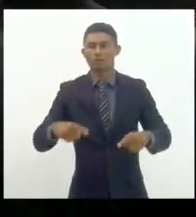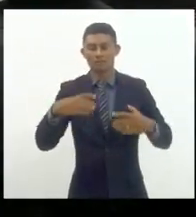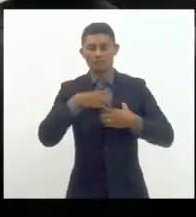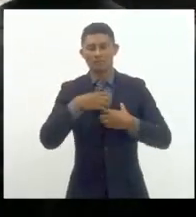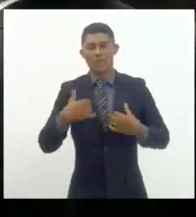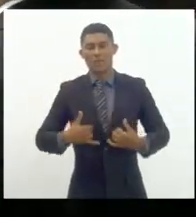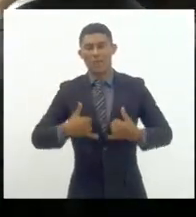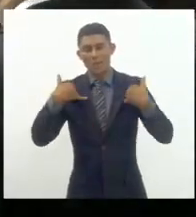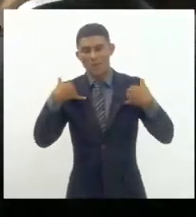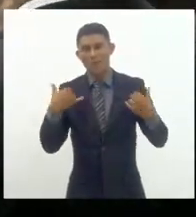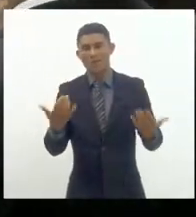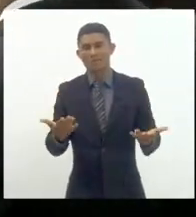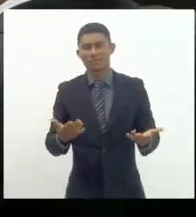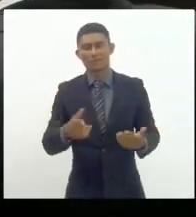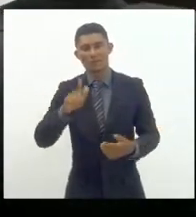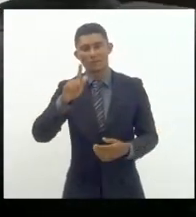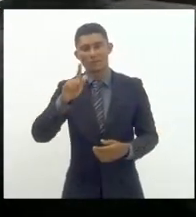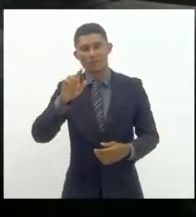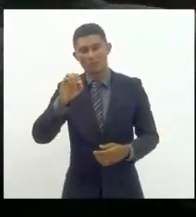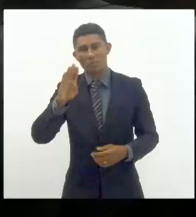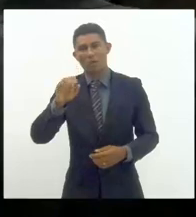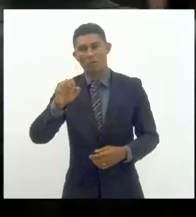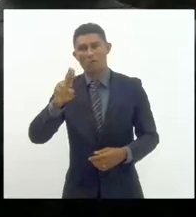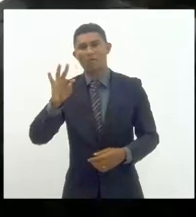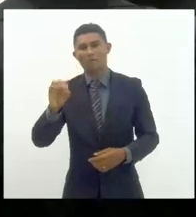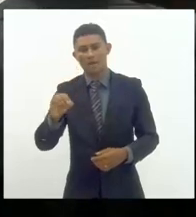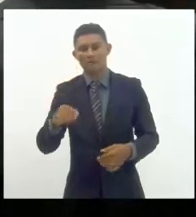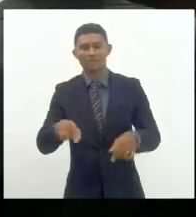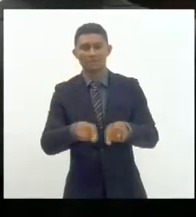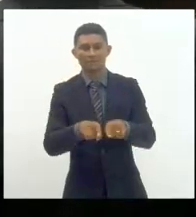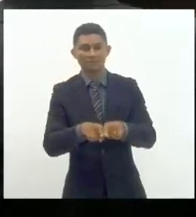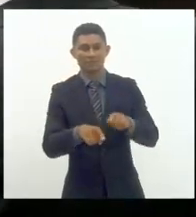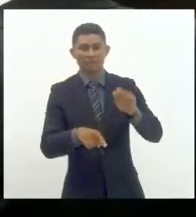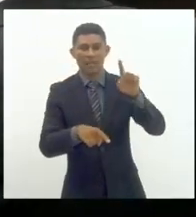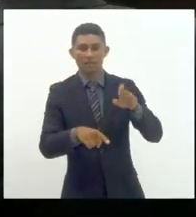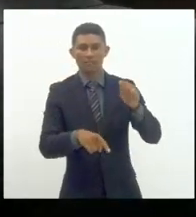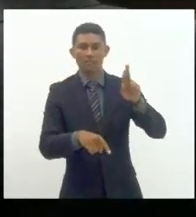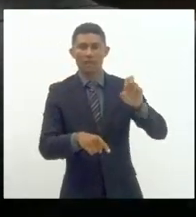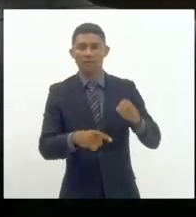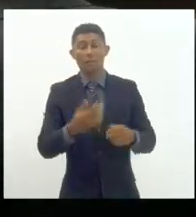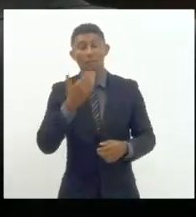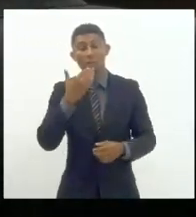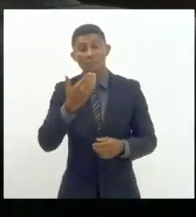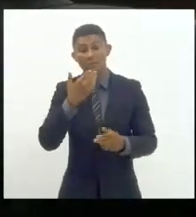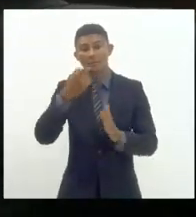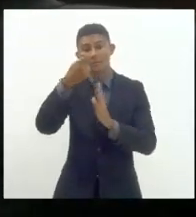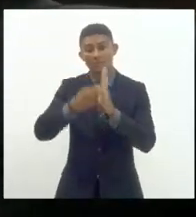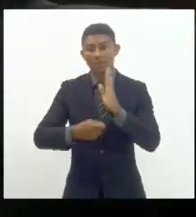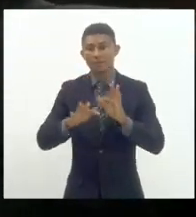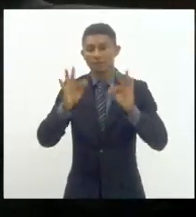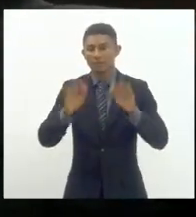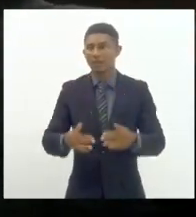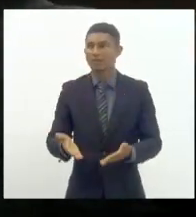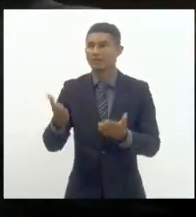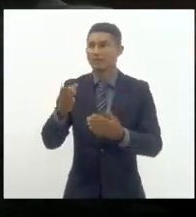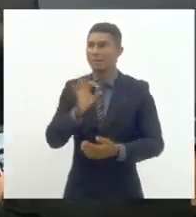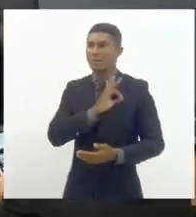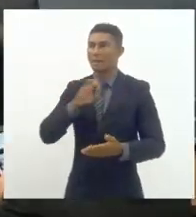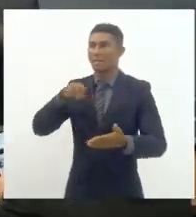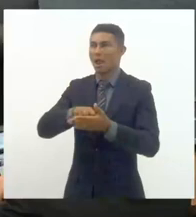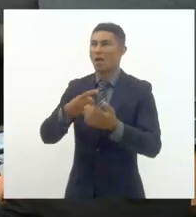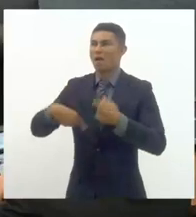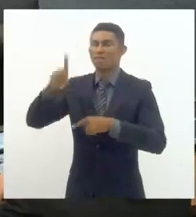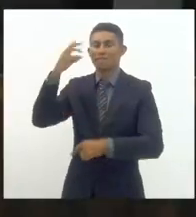podido construir isso. Deputado Gualberto, deputado Alexandre Freitas, pedindo forma final de redação, senhor presidente. Salve a Polícia Penal.